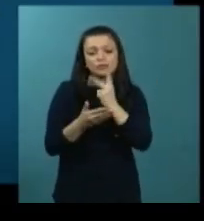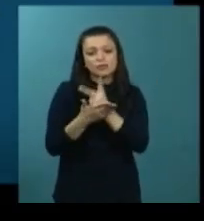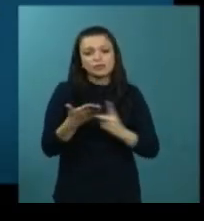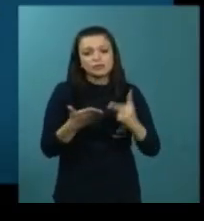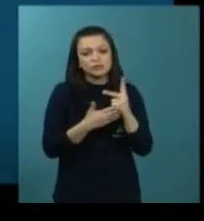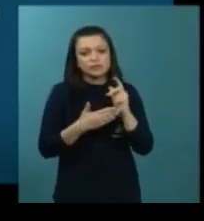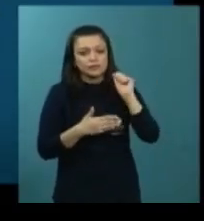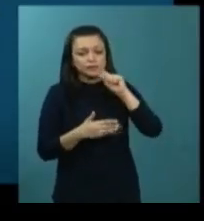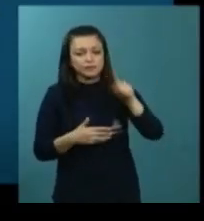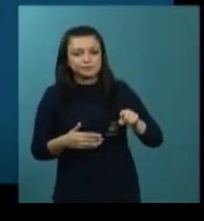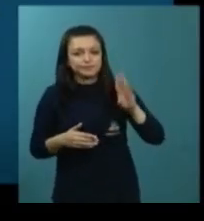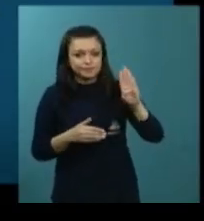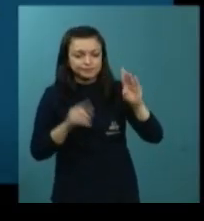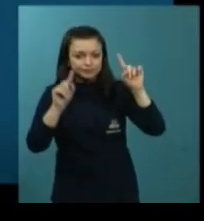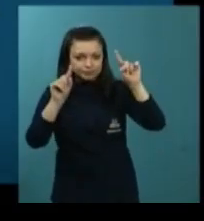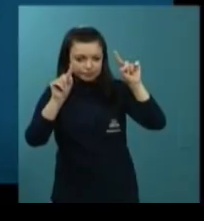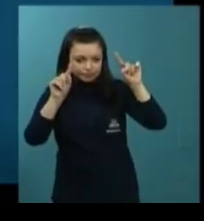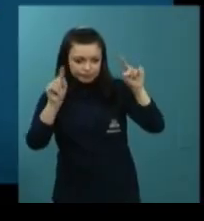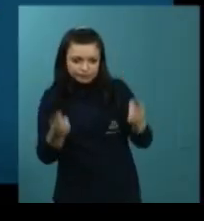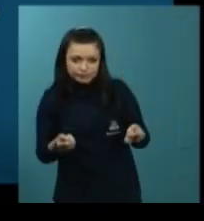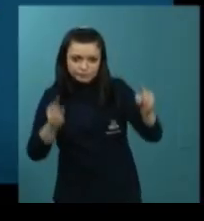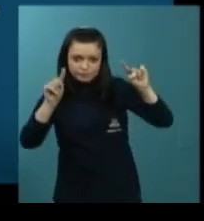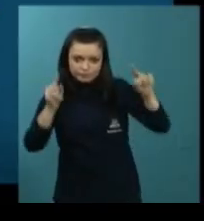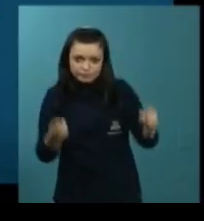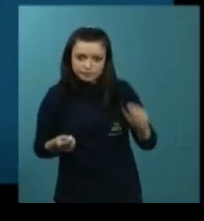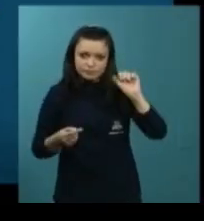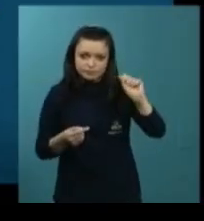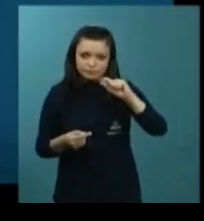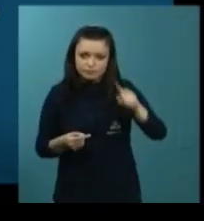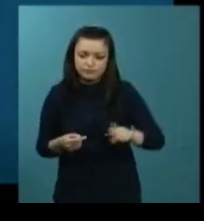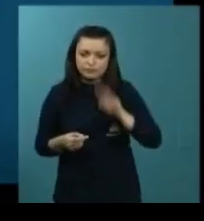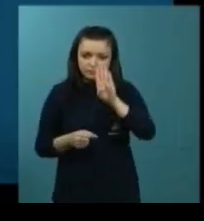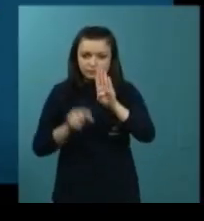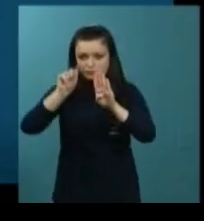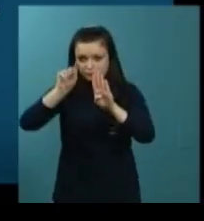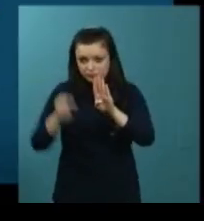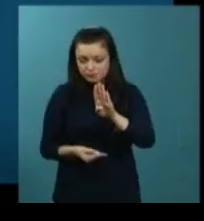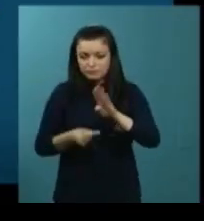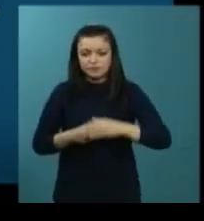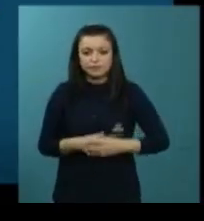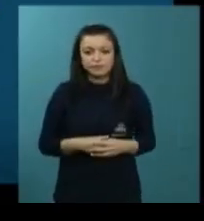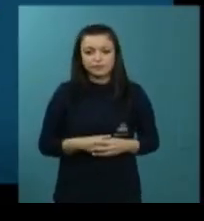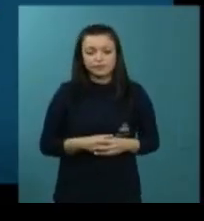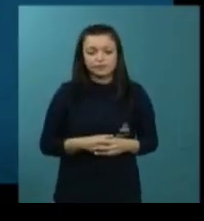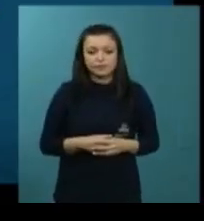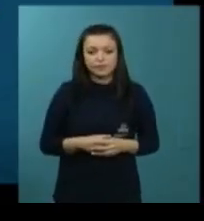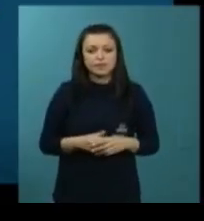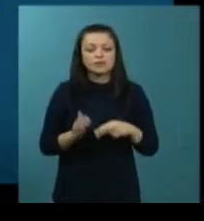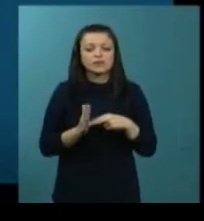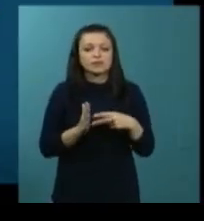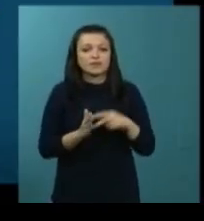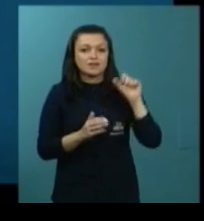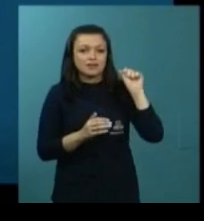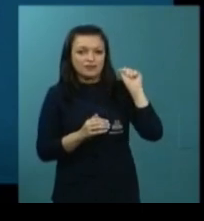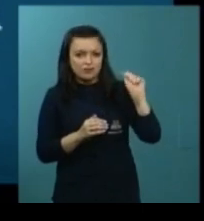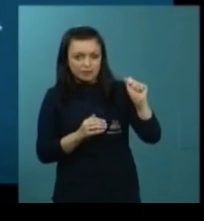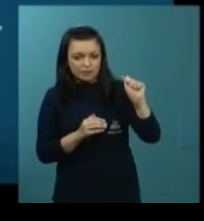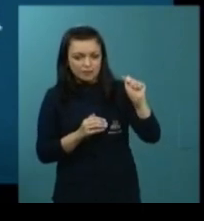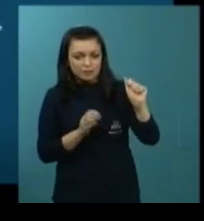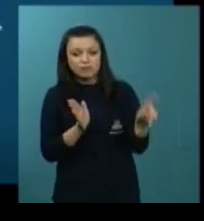de um parênteses. Então, abre parênteses, A, vírgula B, fecha parênteses. Em que o